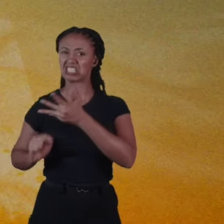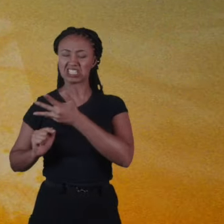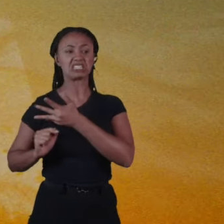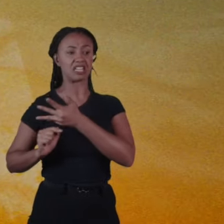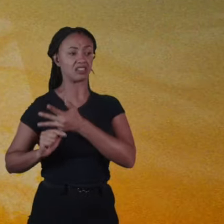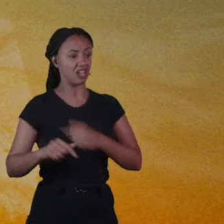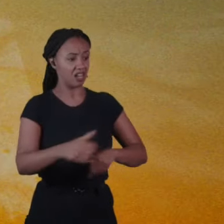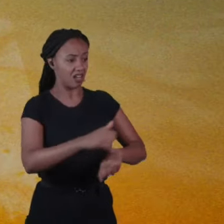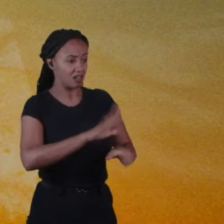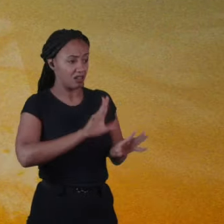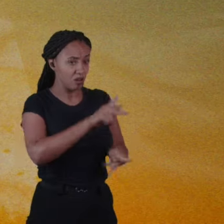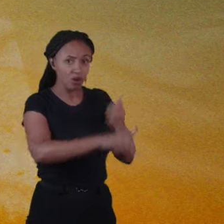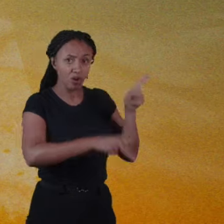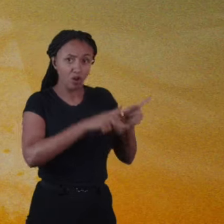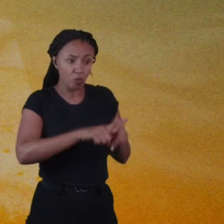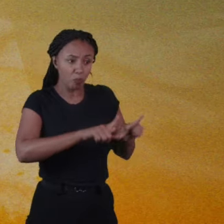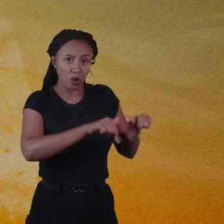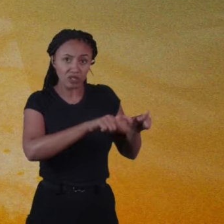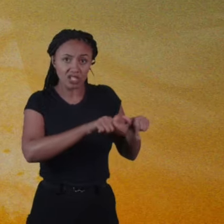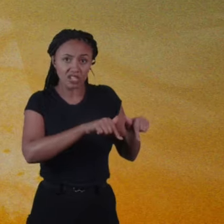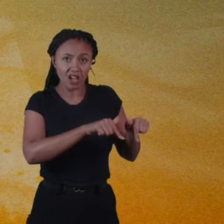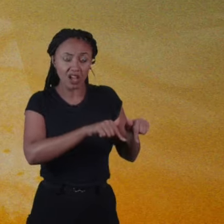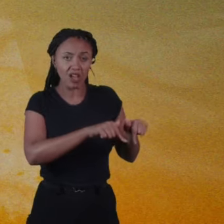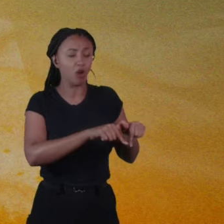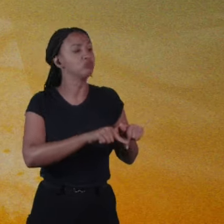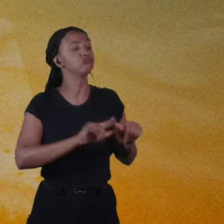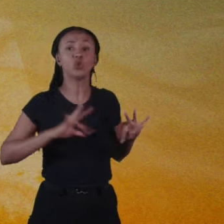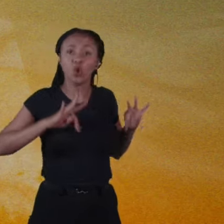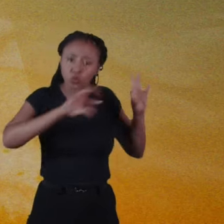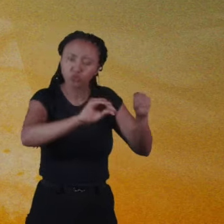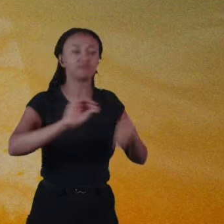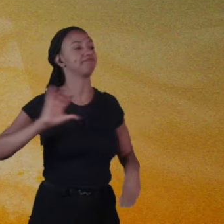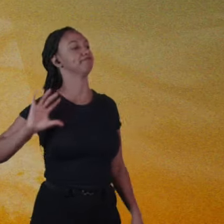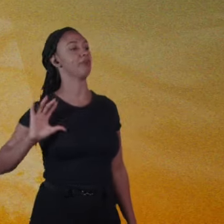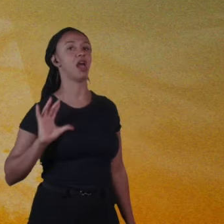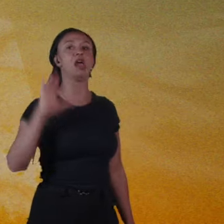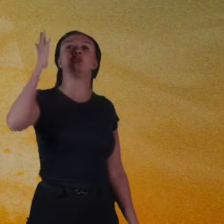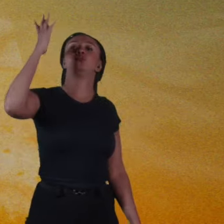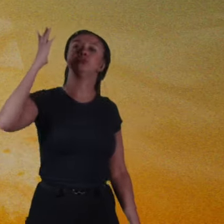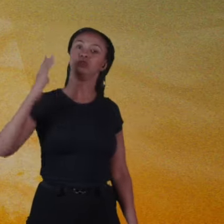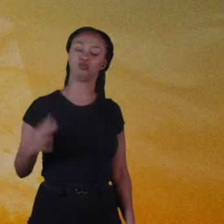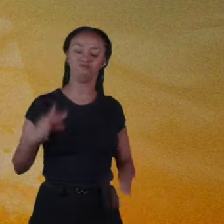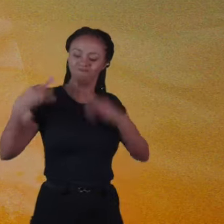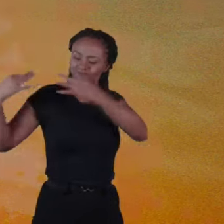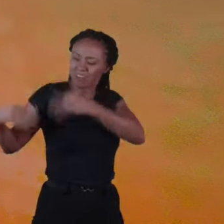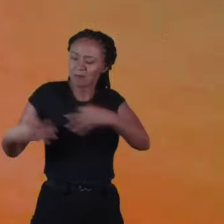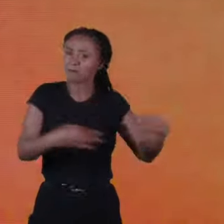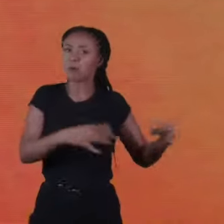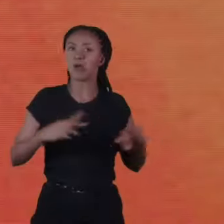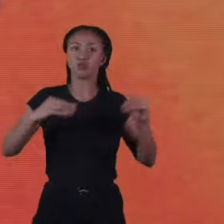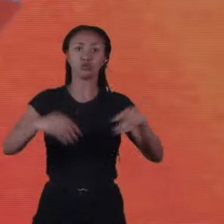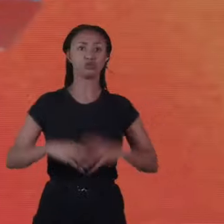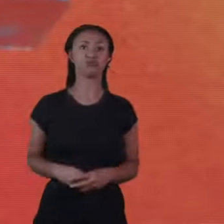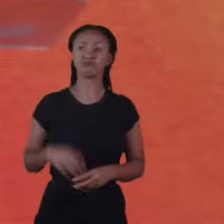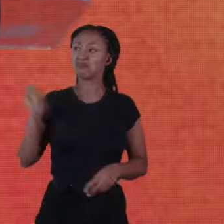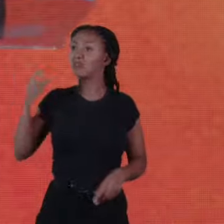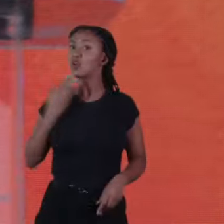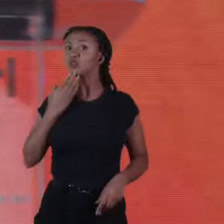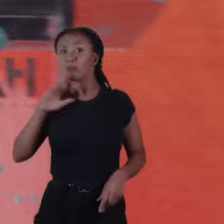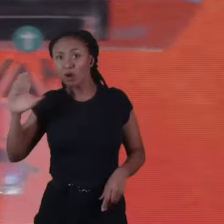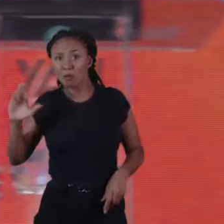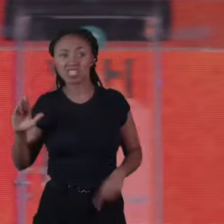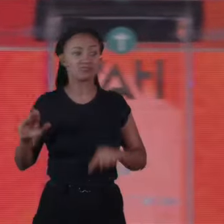de Israel, tudo se cumpriu. Ninguém pode impedir Deus de cumprir a